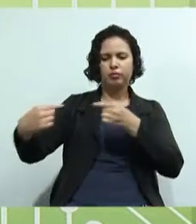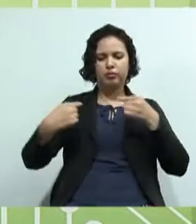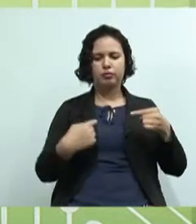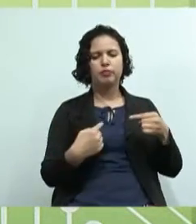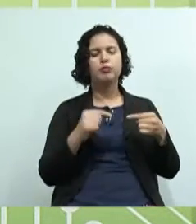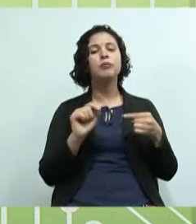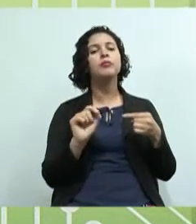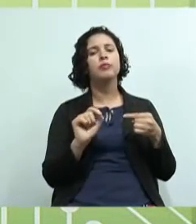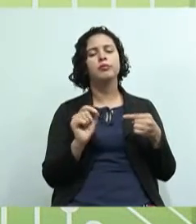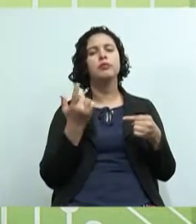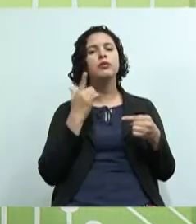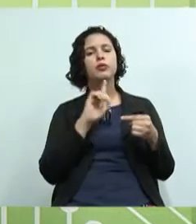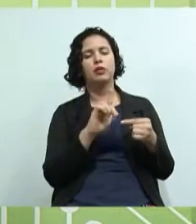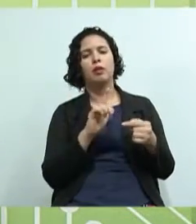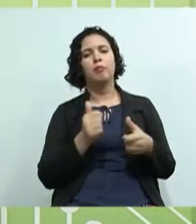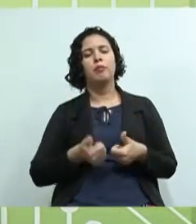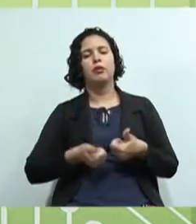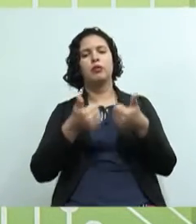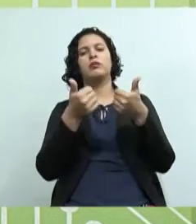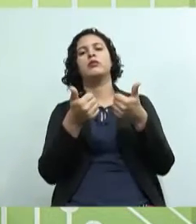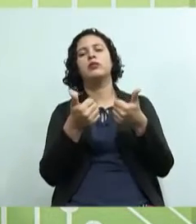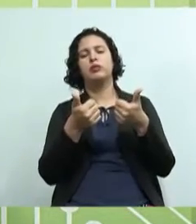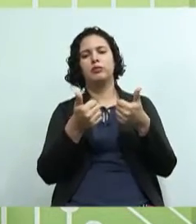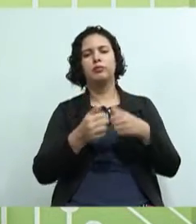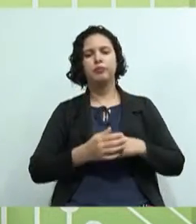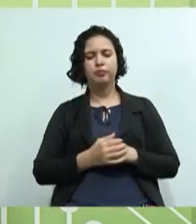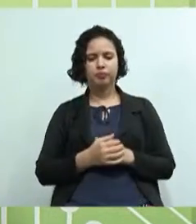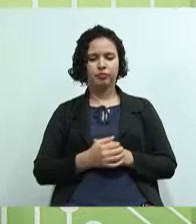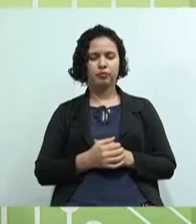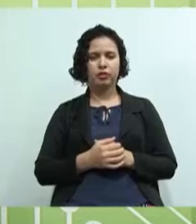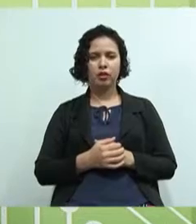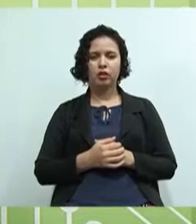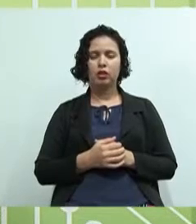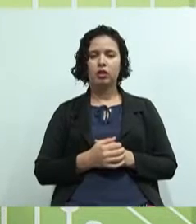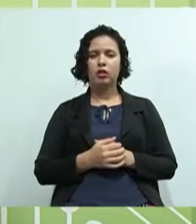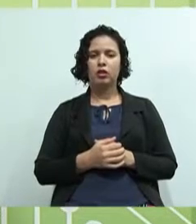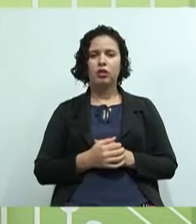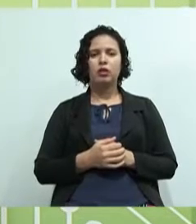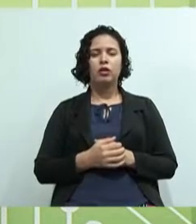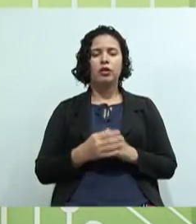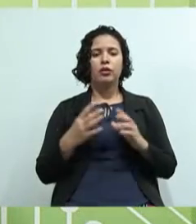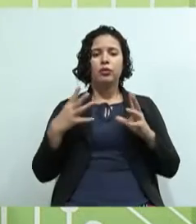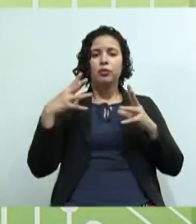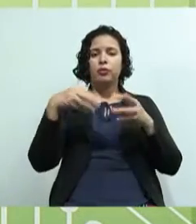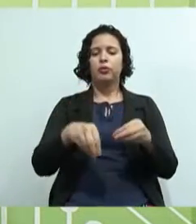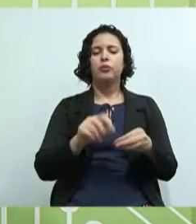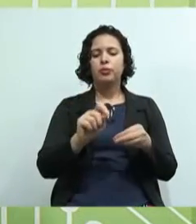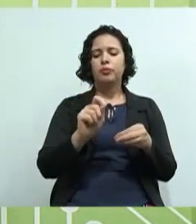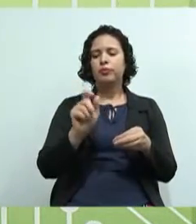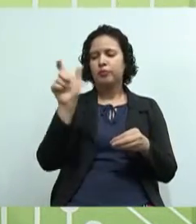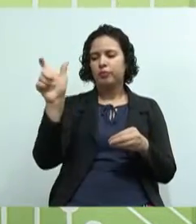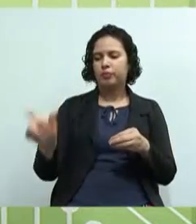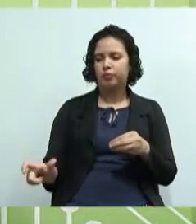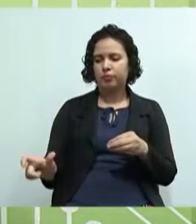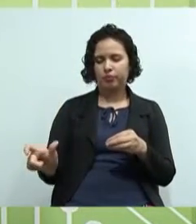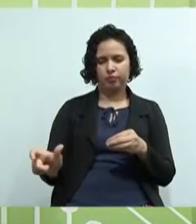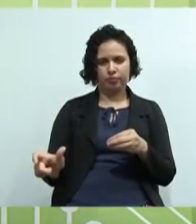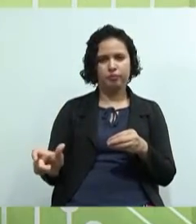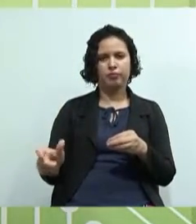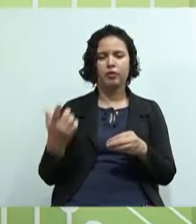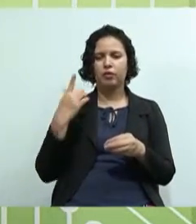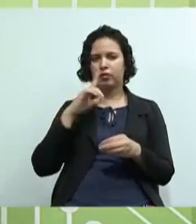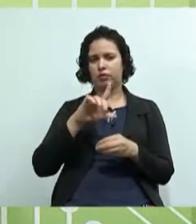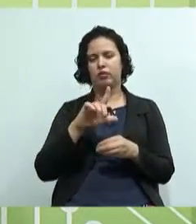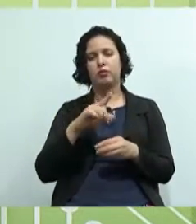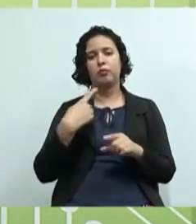produto ou o meu serviço, assim como dos próprios concorrentes. Quem ganha com isso tudo? Consumidor. Porque ele tem várias empresas querendo trabalhar